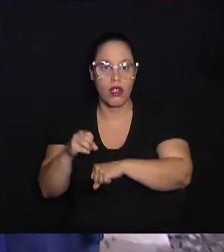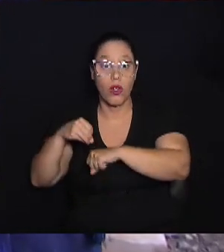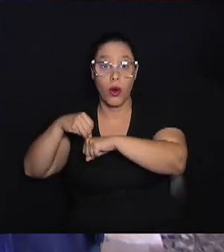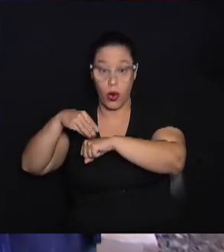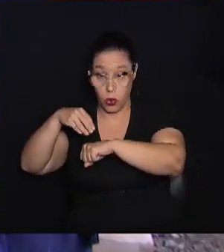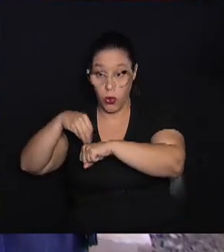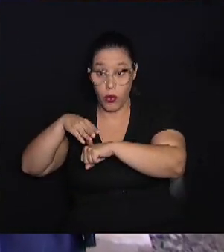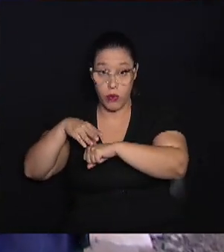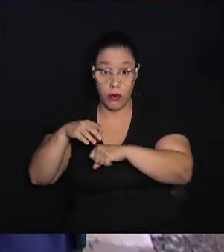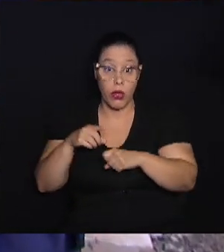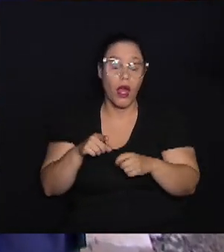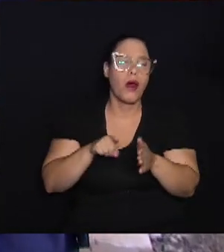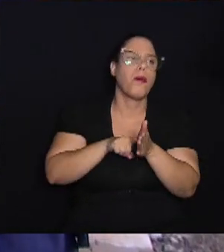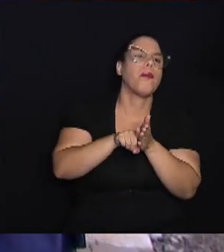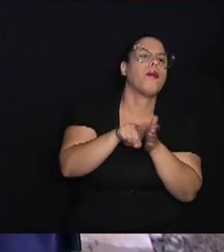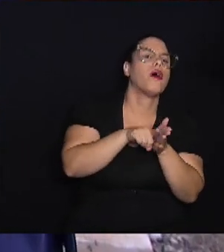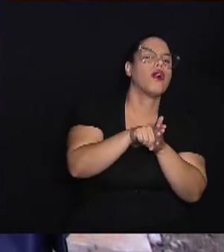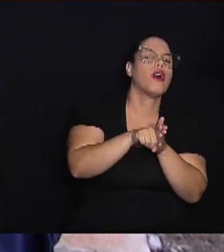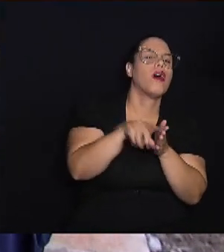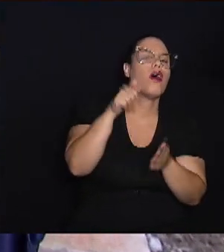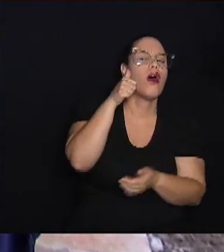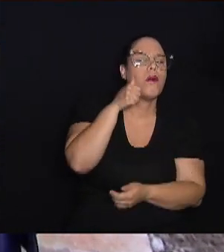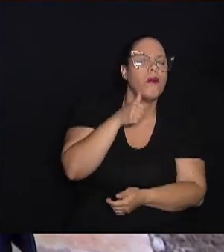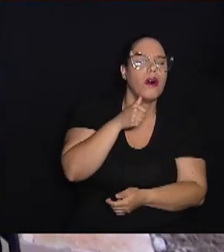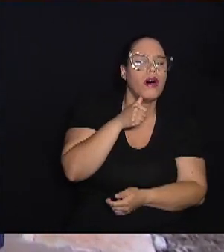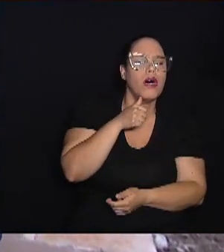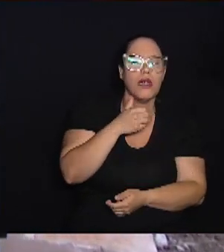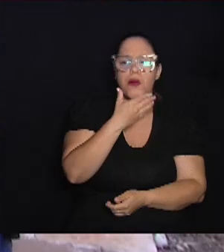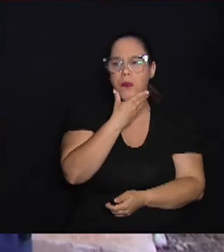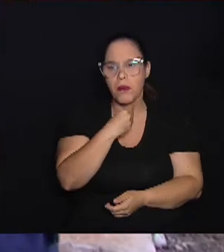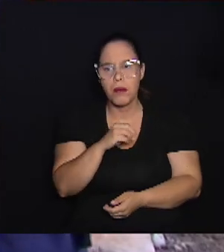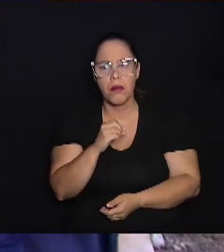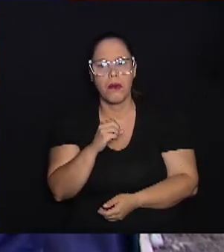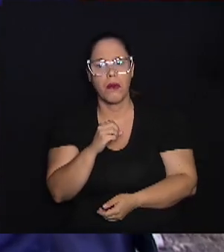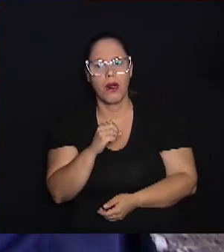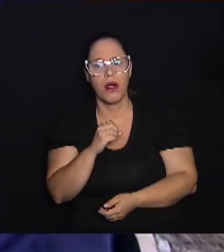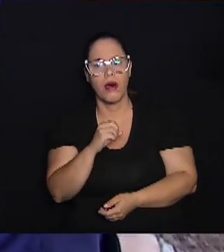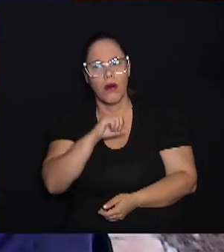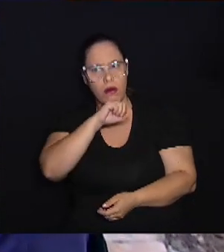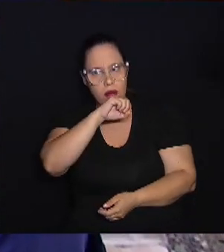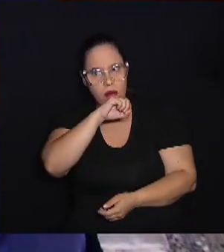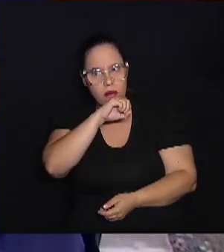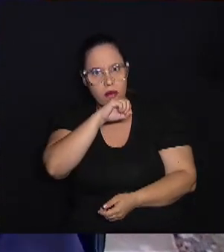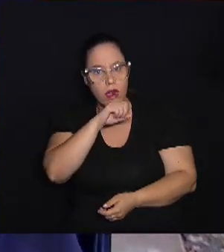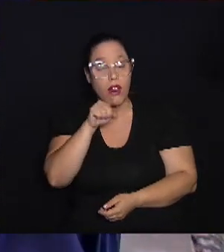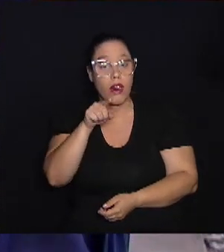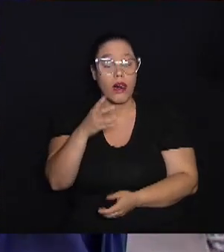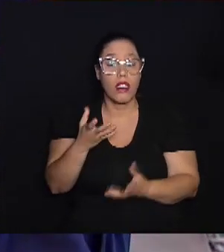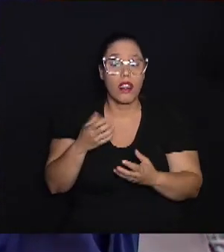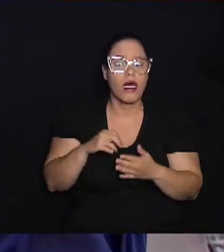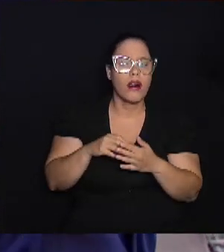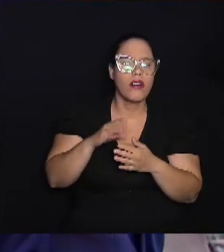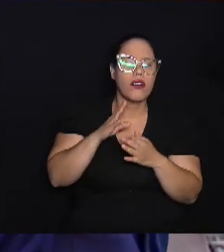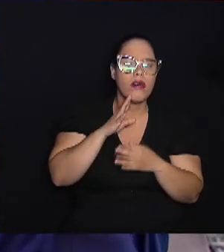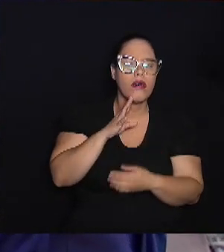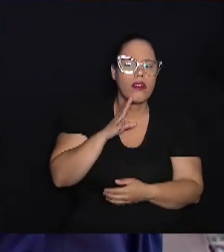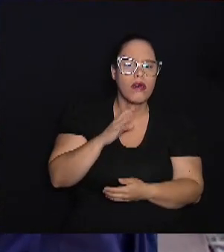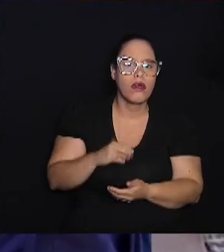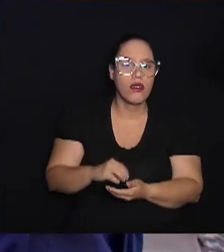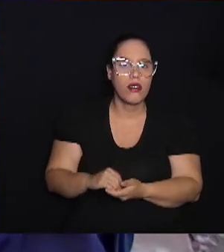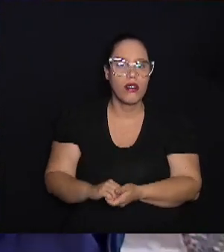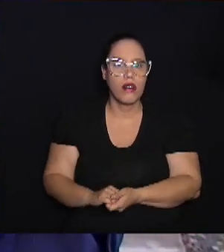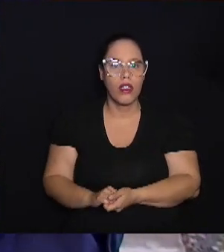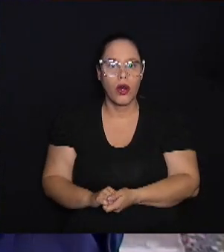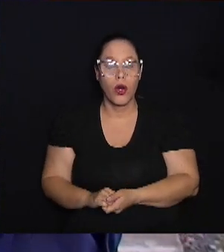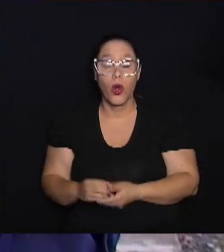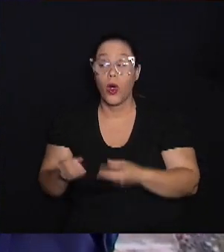a pergunta agora é de mãe e de pai, que eu tenho certeza que vocês aí de casa também vão querer saber. Como manter o